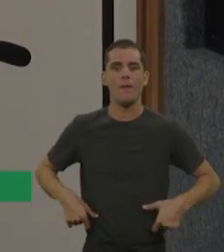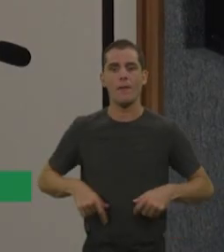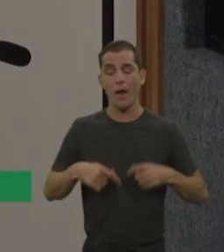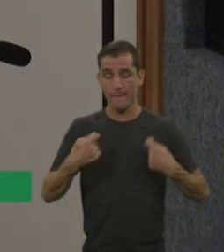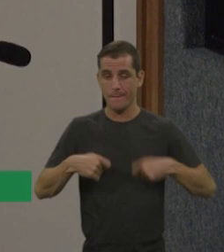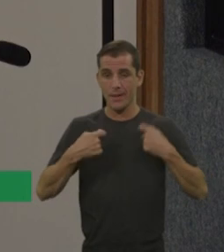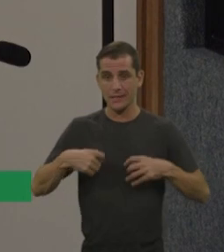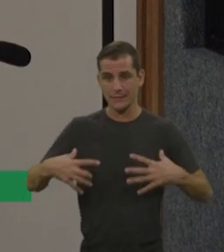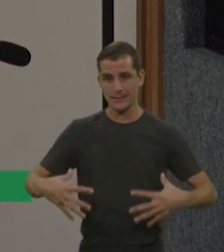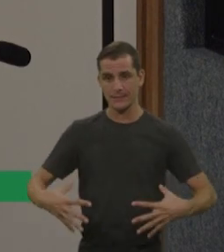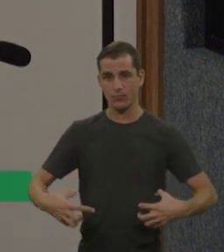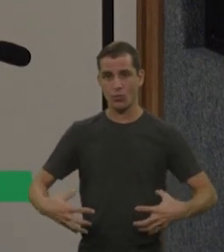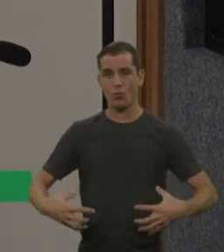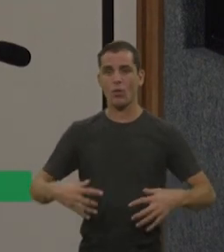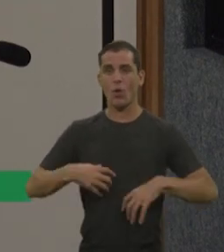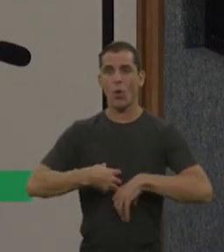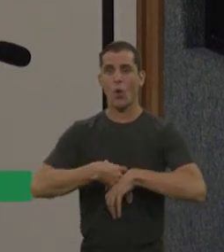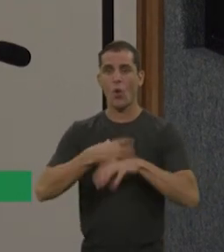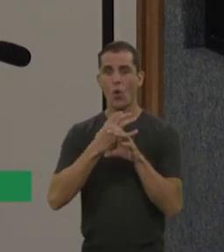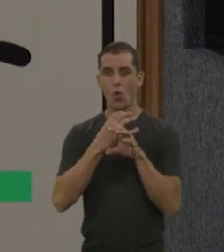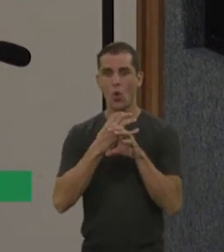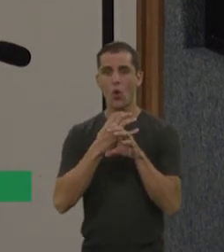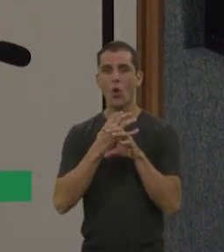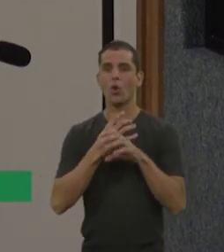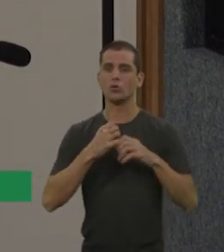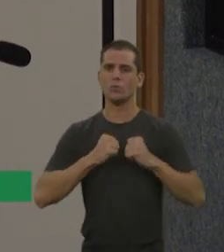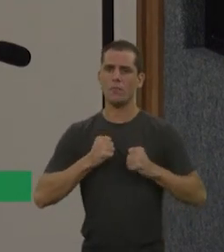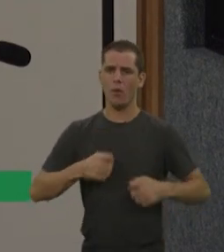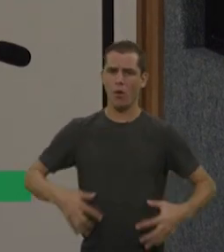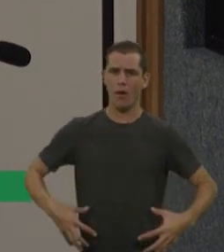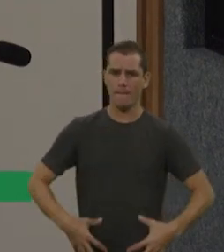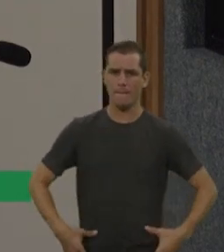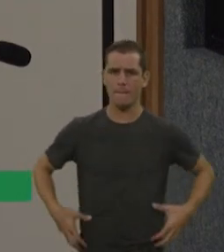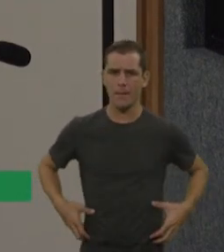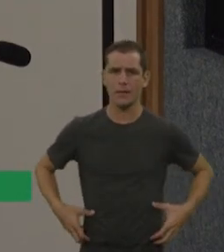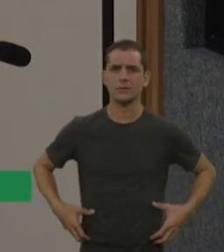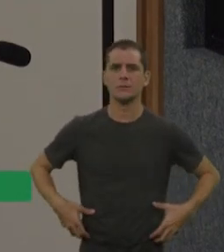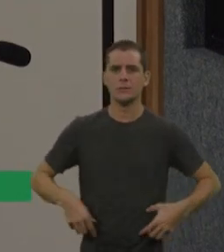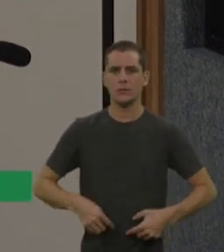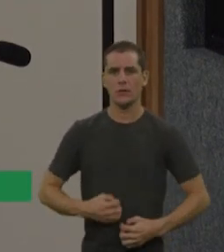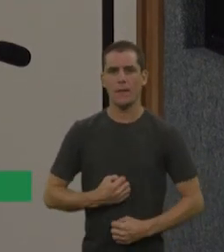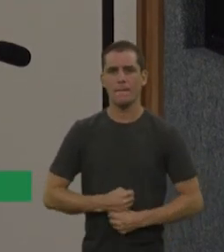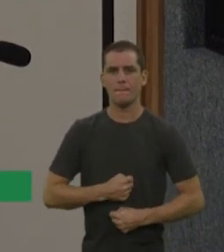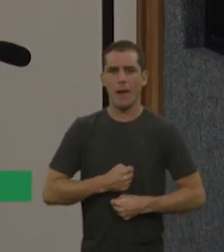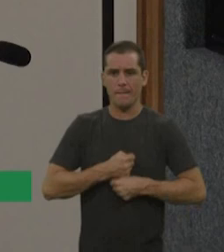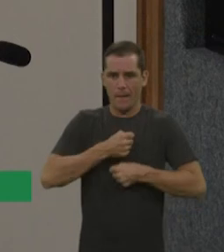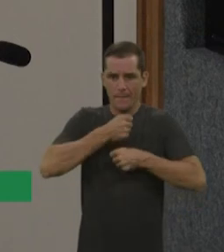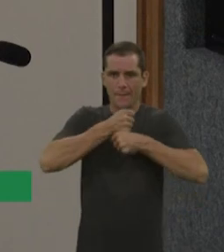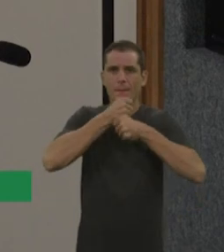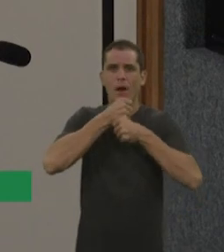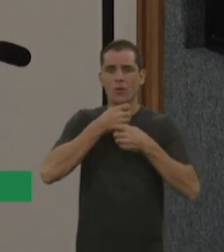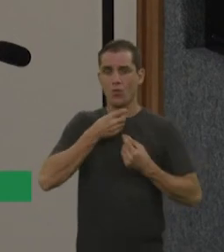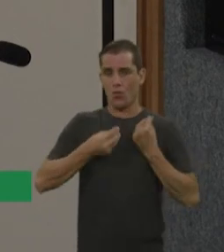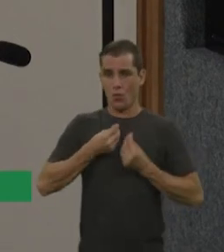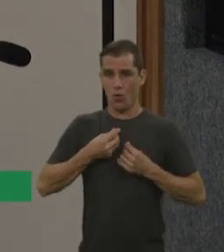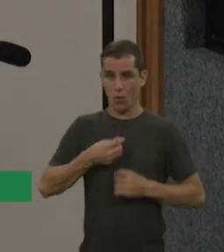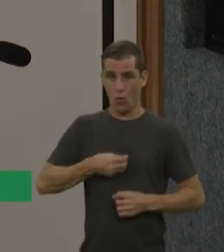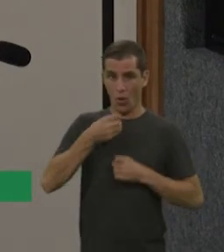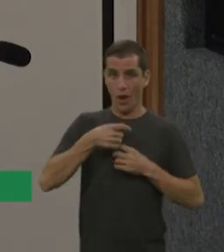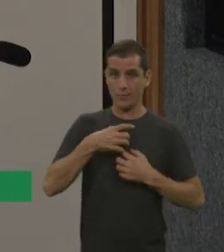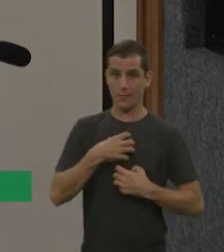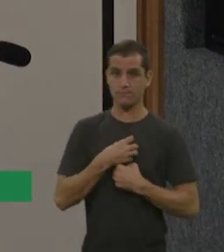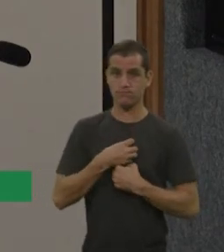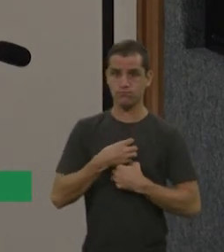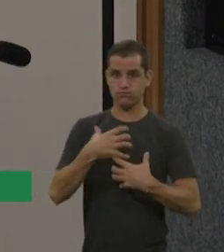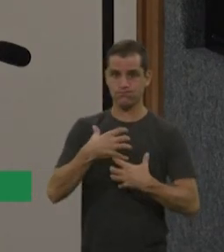né, de osso, tá? Os ossos longos, bacia, úmero, fêmur, porque essa infiltração gera um processo inflamatório muito importante